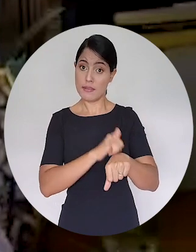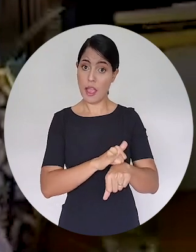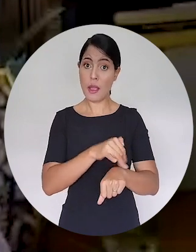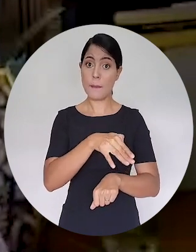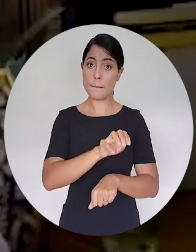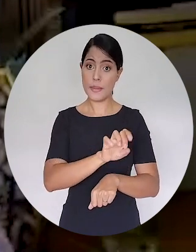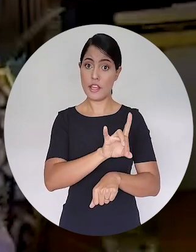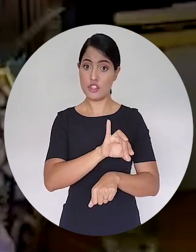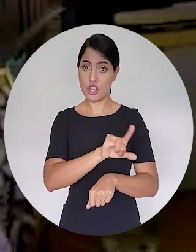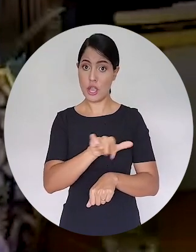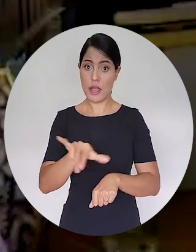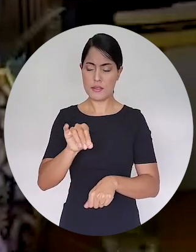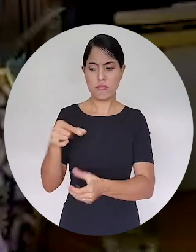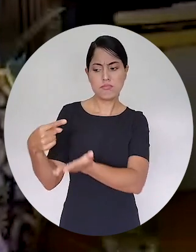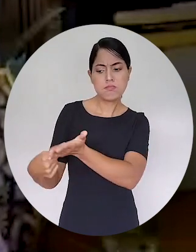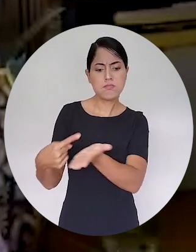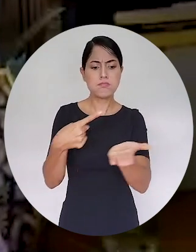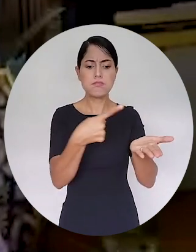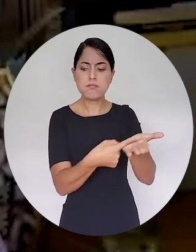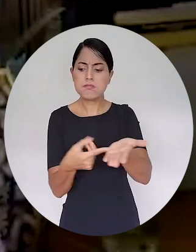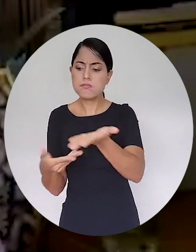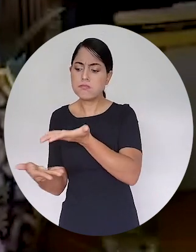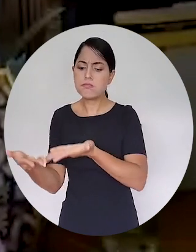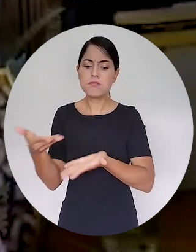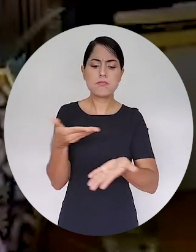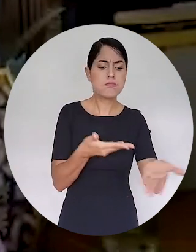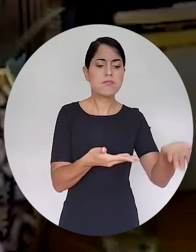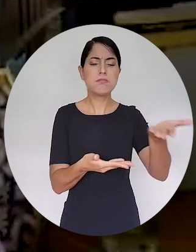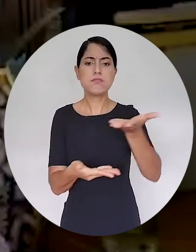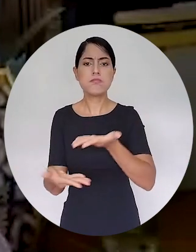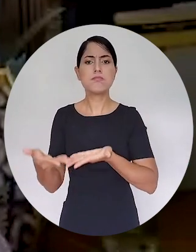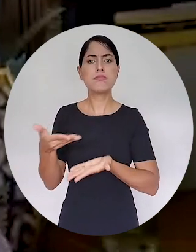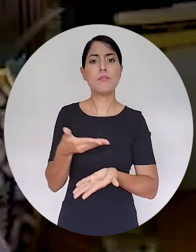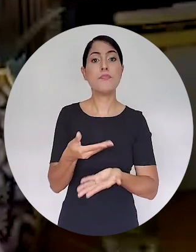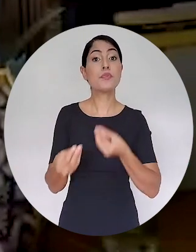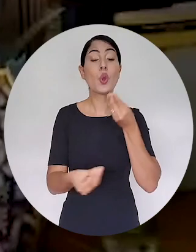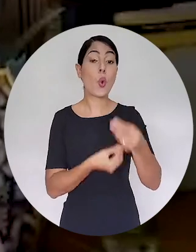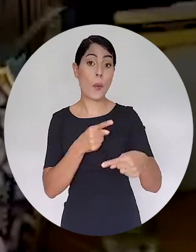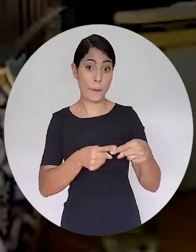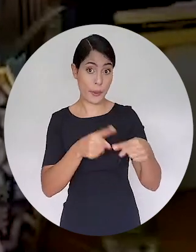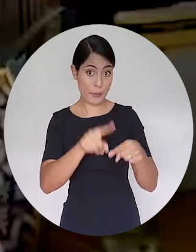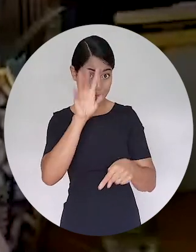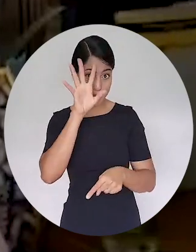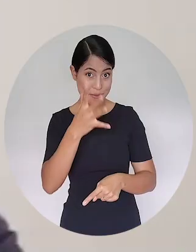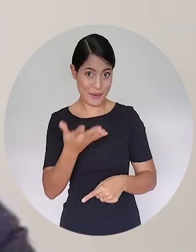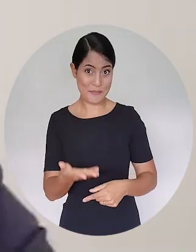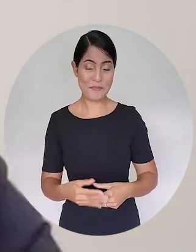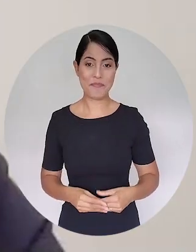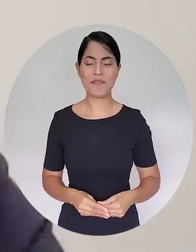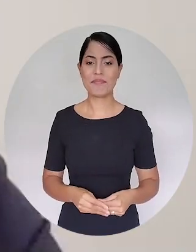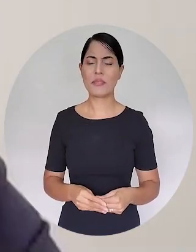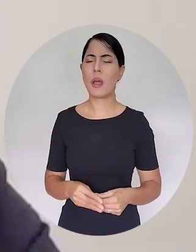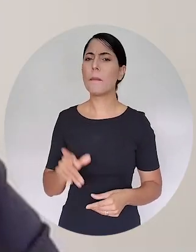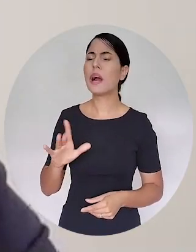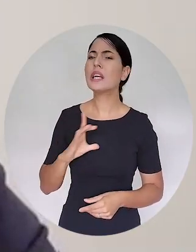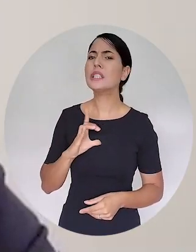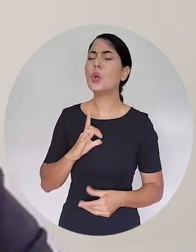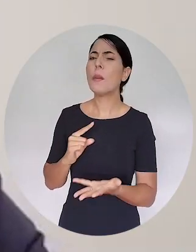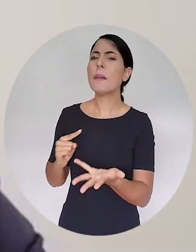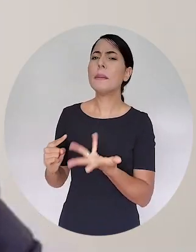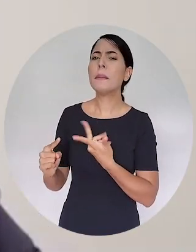outra parte, com o auxílio desse terceiro imparcial, que é o mediador, a solução para aquele problema. Quais são as conquistas